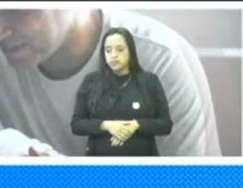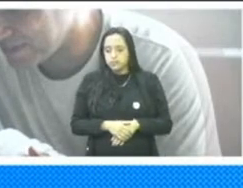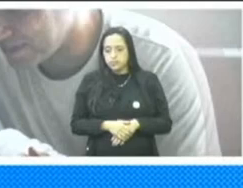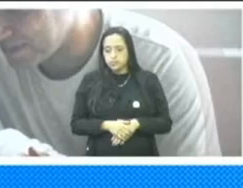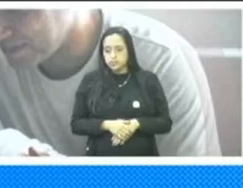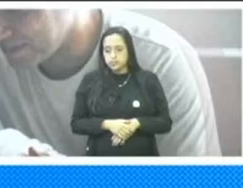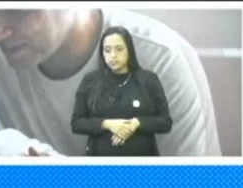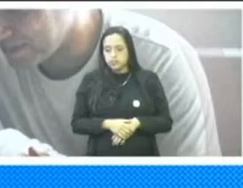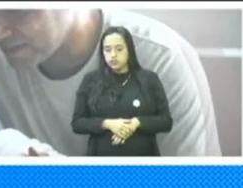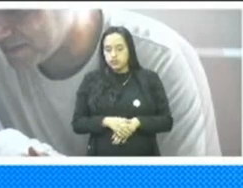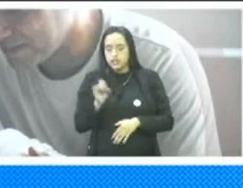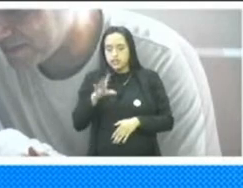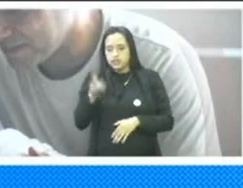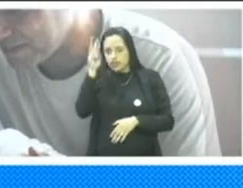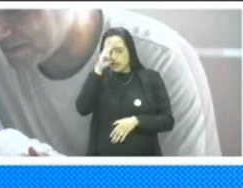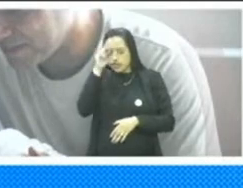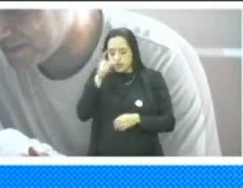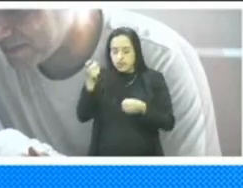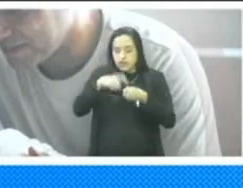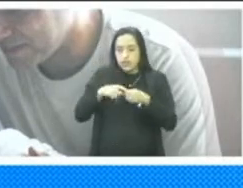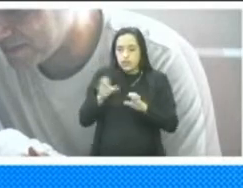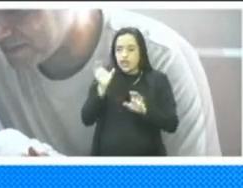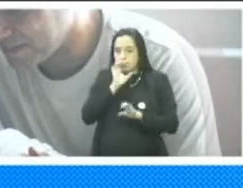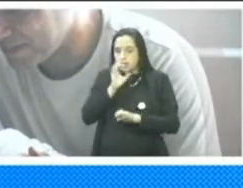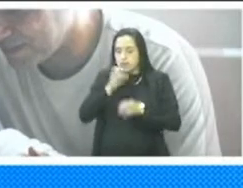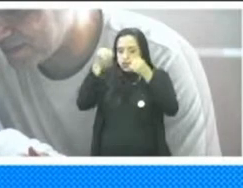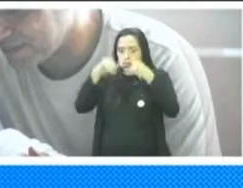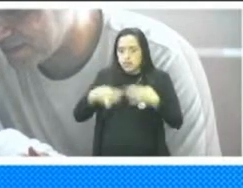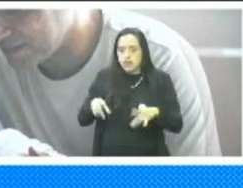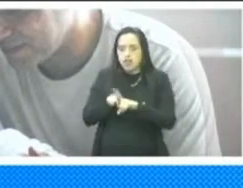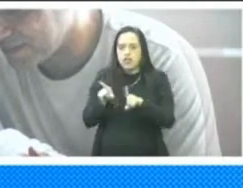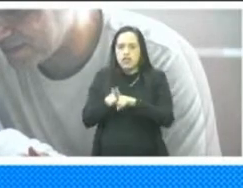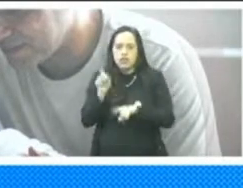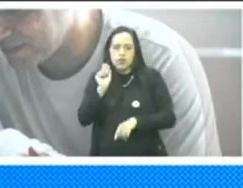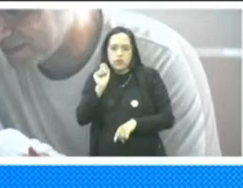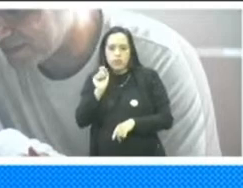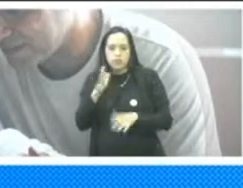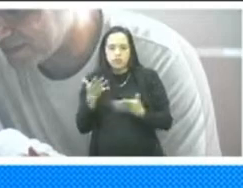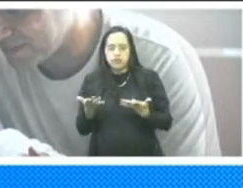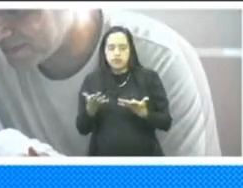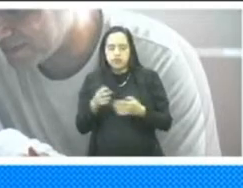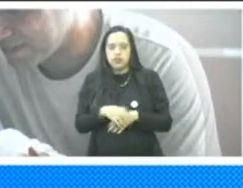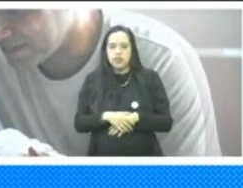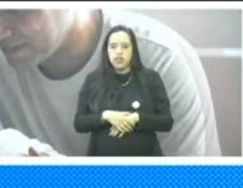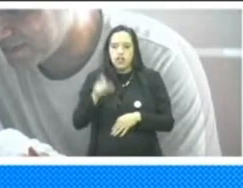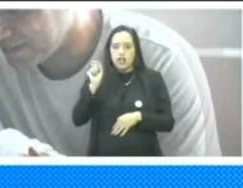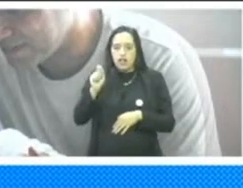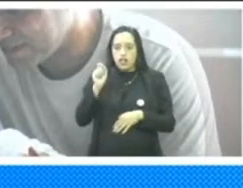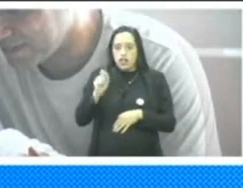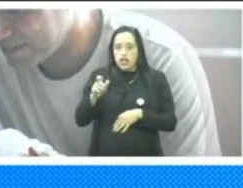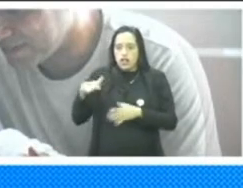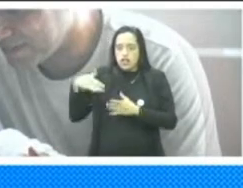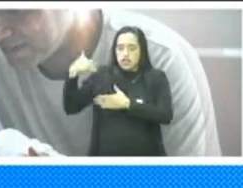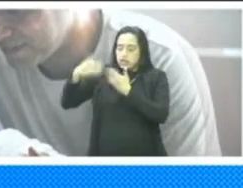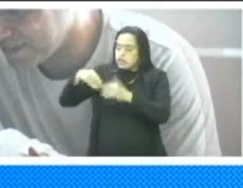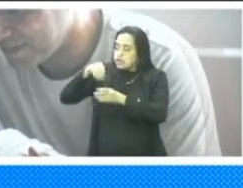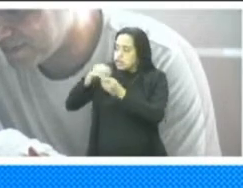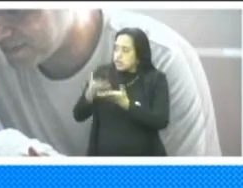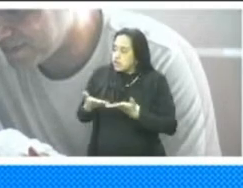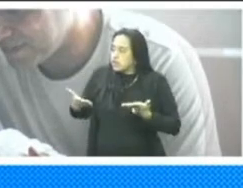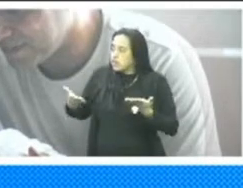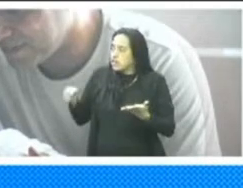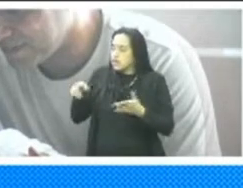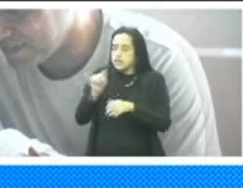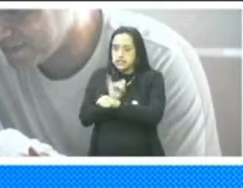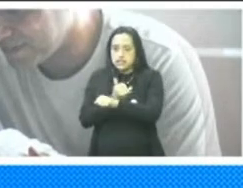Peraí, deixa eu só voltar um pouquinho aqui, né, só para explicar também para vocês que dentro, então, né,